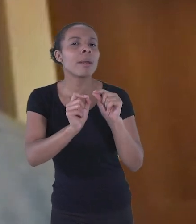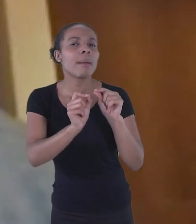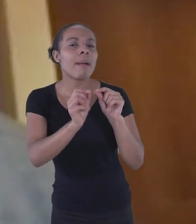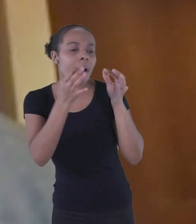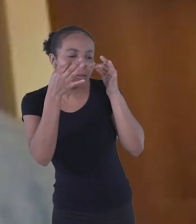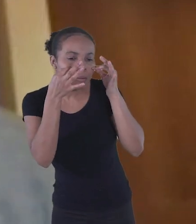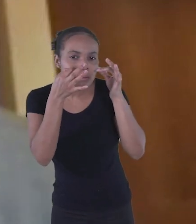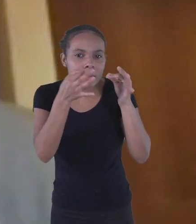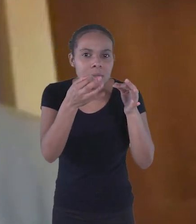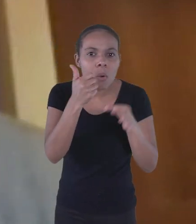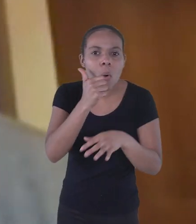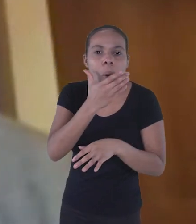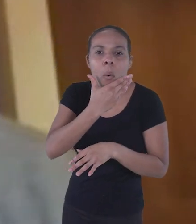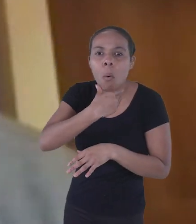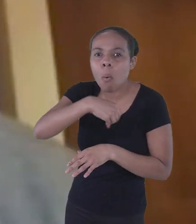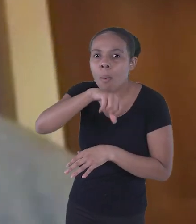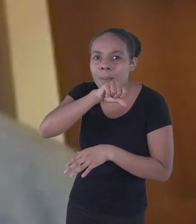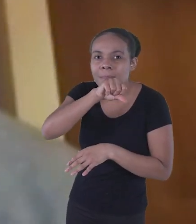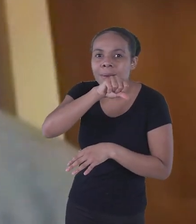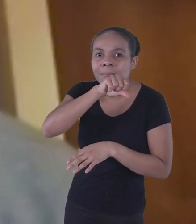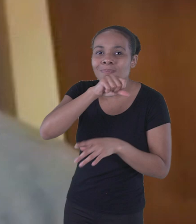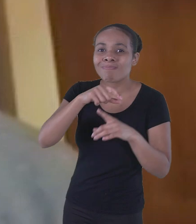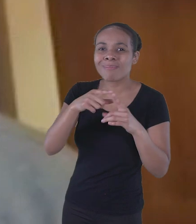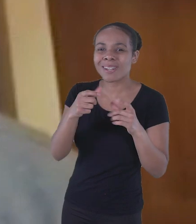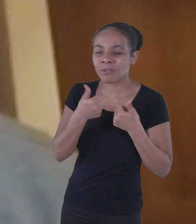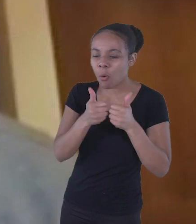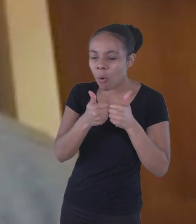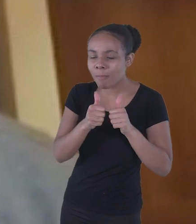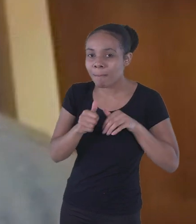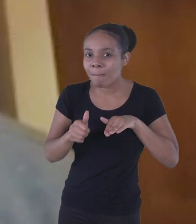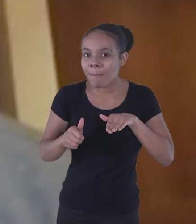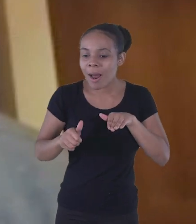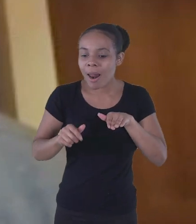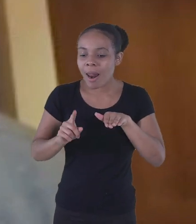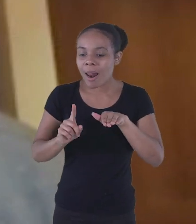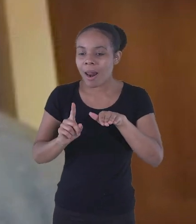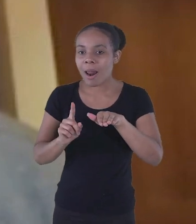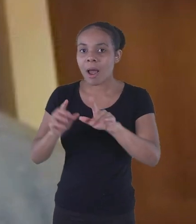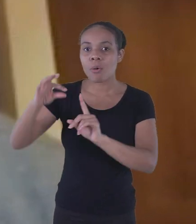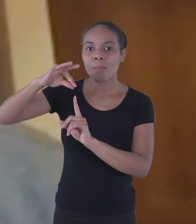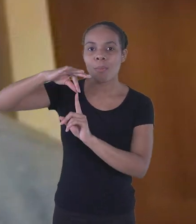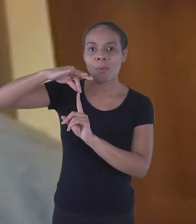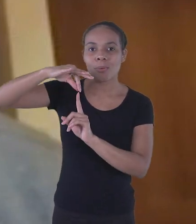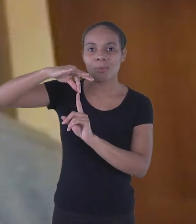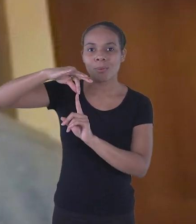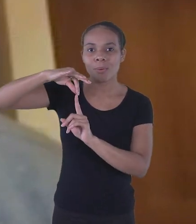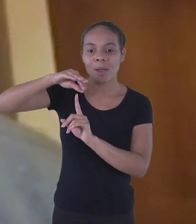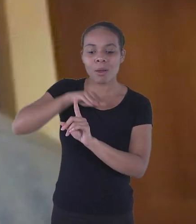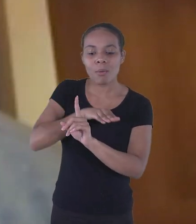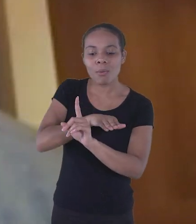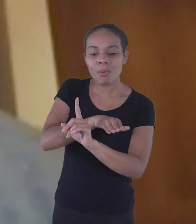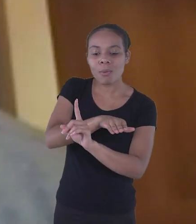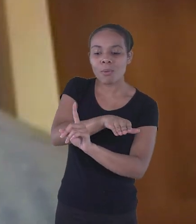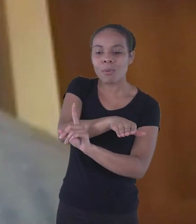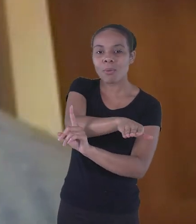o ponto da escola, e quando ele chega, o sinal já tocou e a porta de ferro,